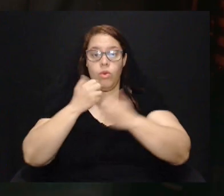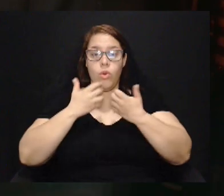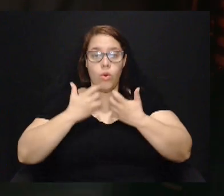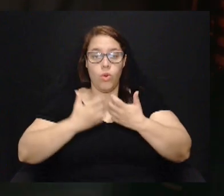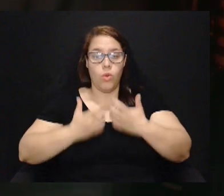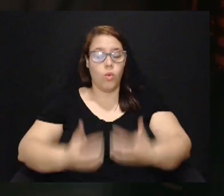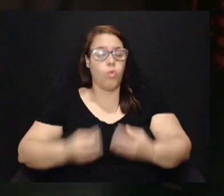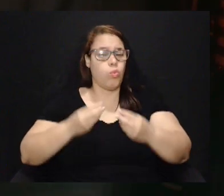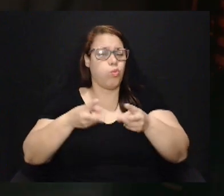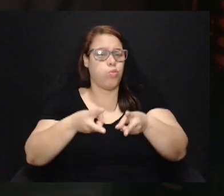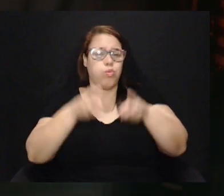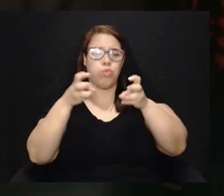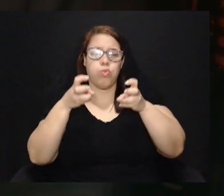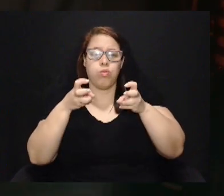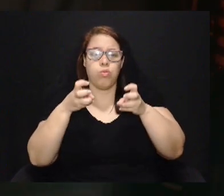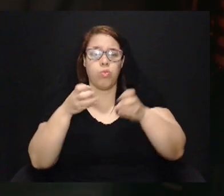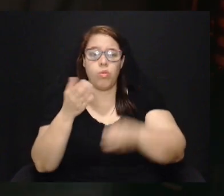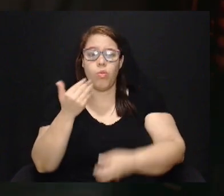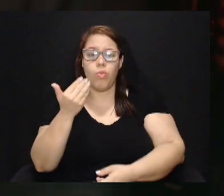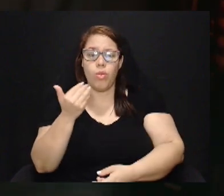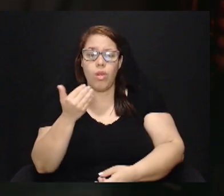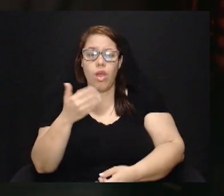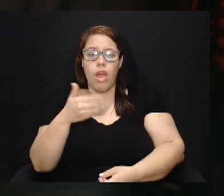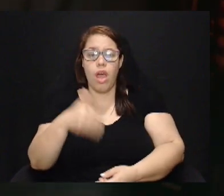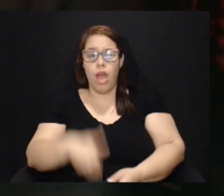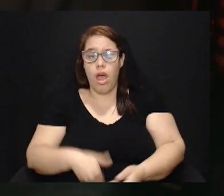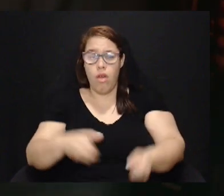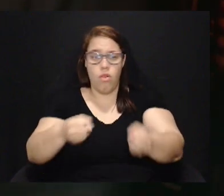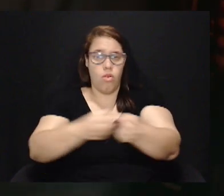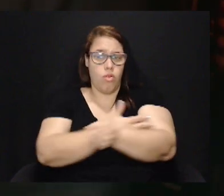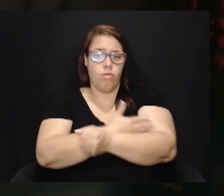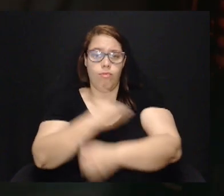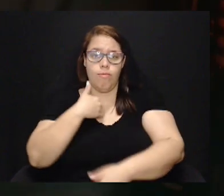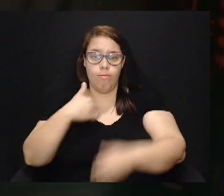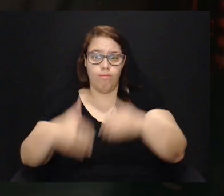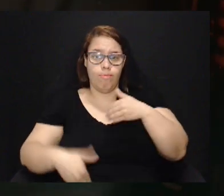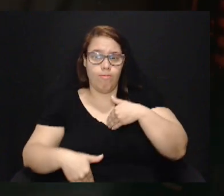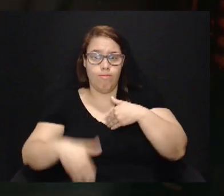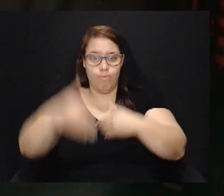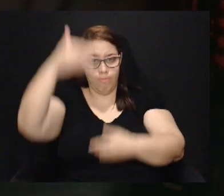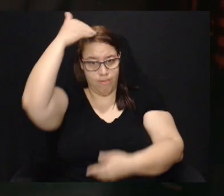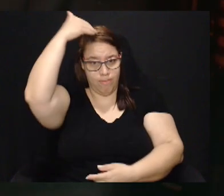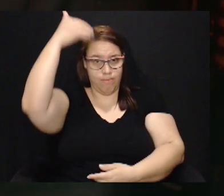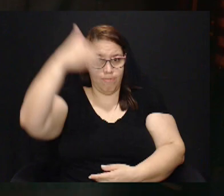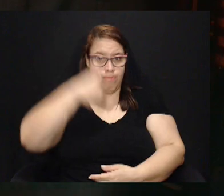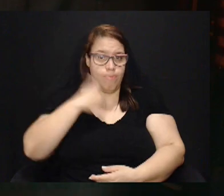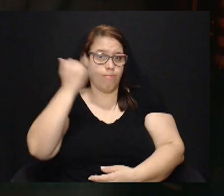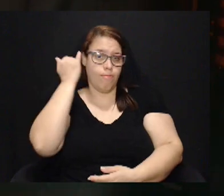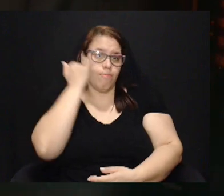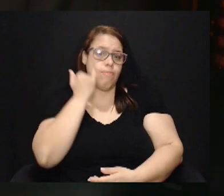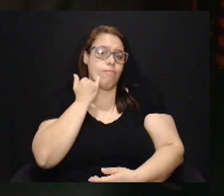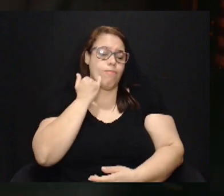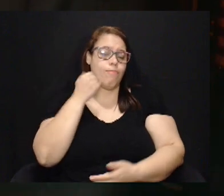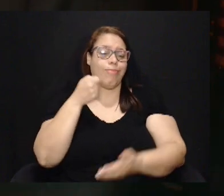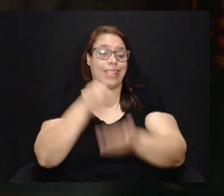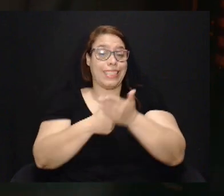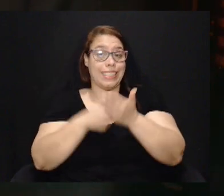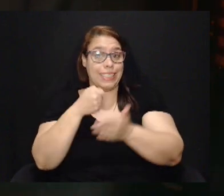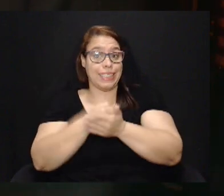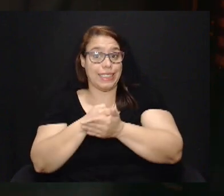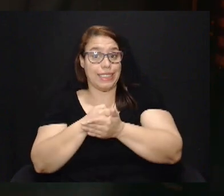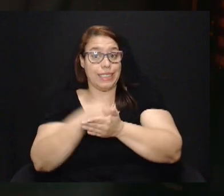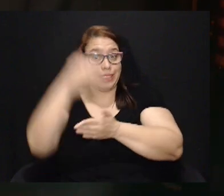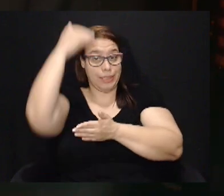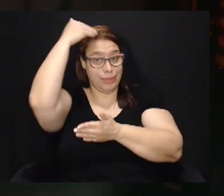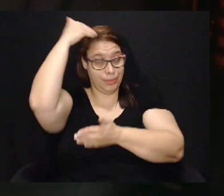Como perceber quando a fome é emocional e não física, sem cair na culpa ou em dietas muito rígidas? Essa culpa de